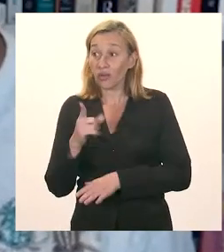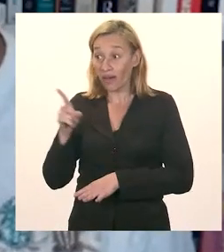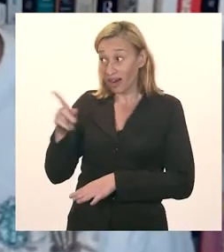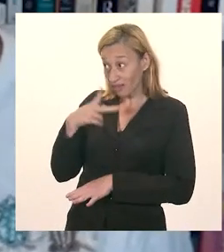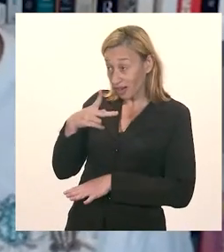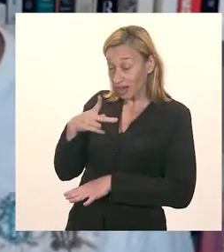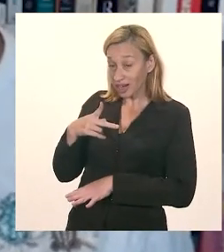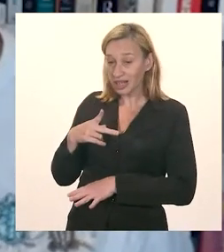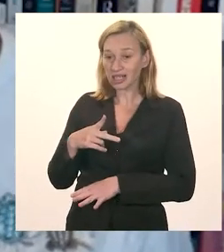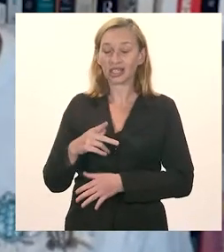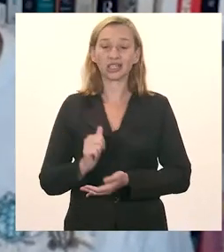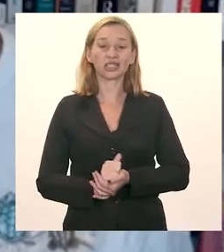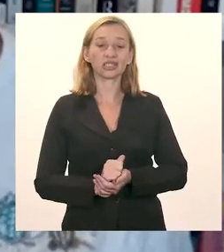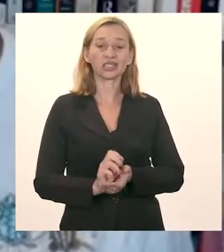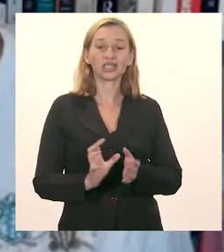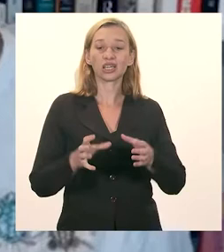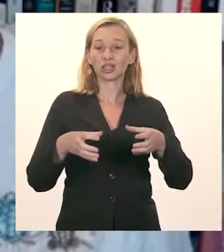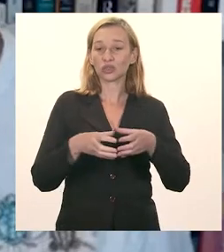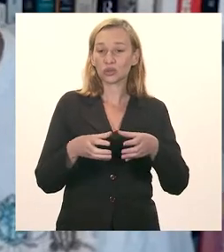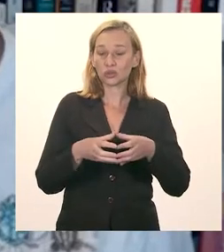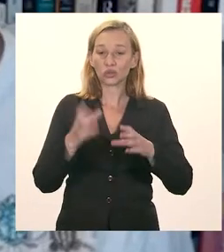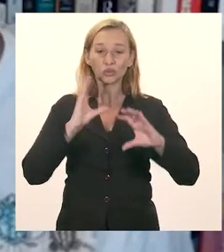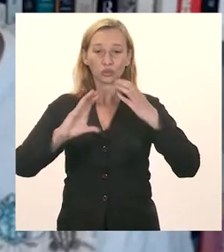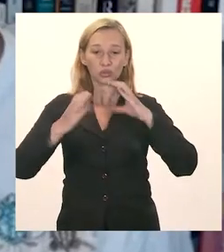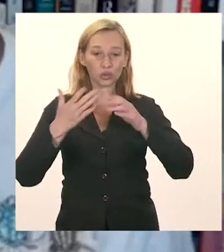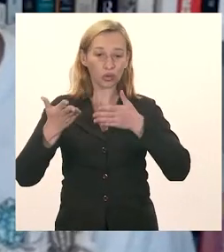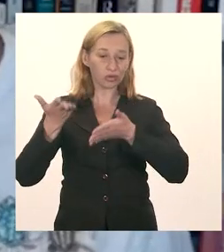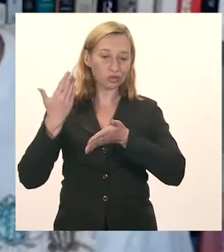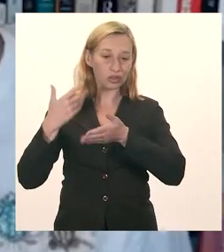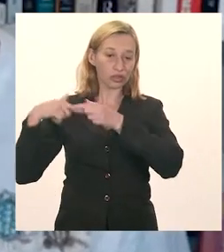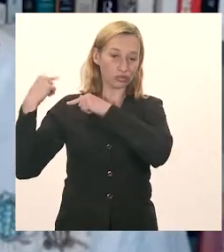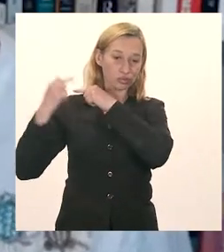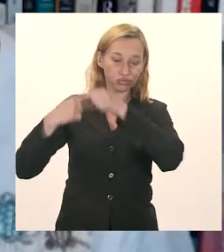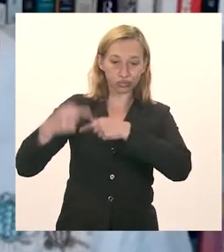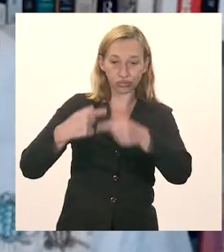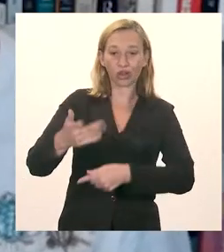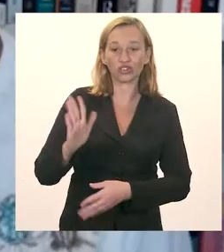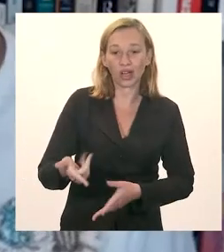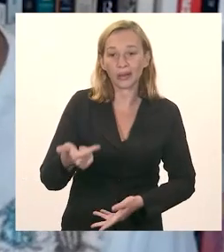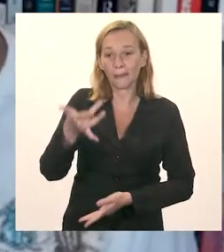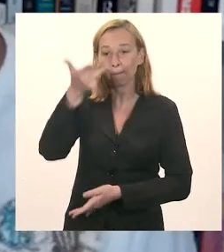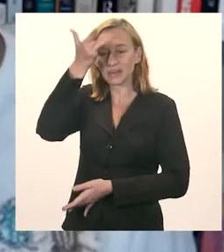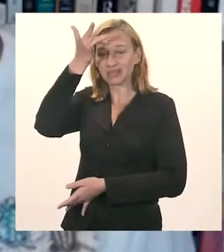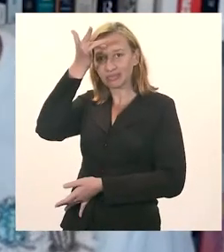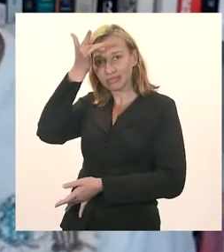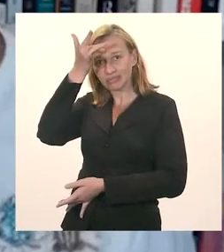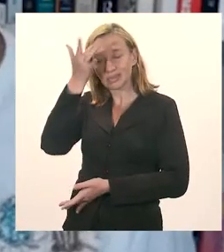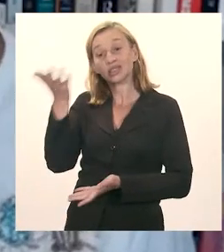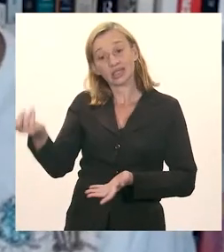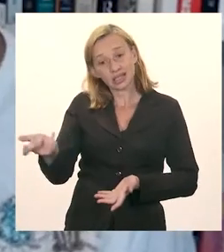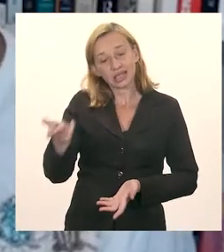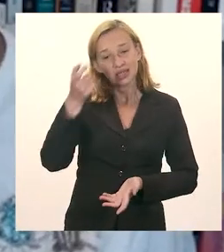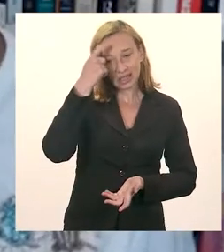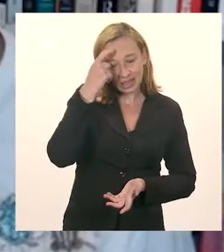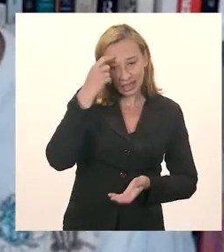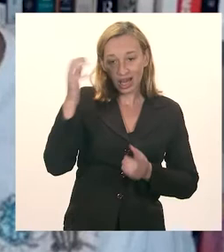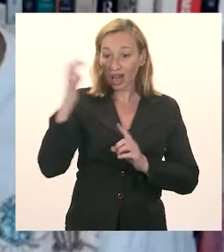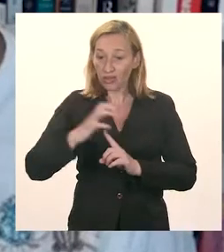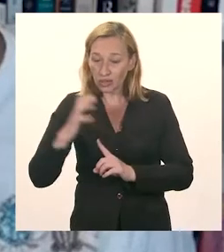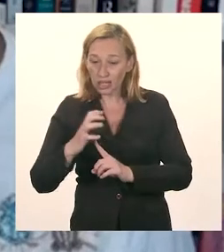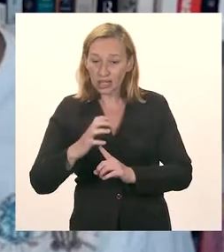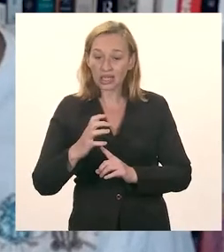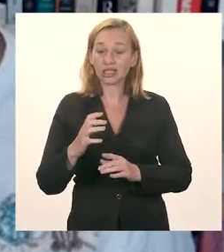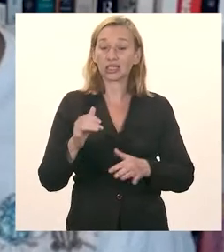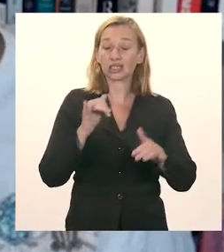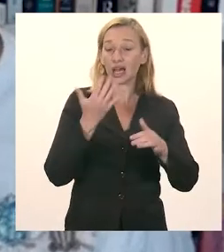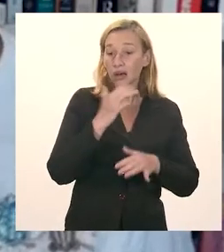diz ela, esse repertório cultural e esse legado ancestral já estavam em sua mente. A isso ela acrescentou a influência da